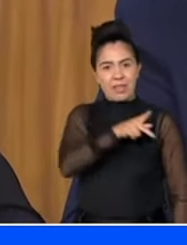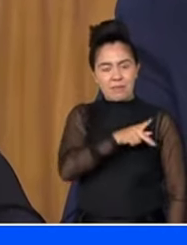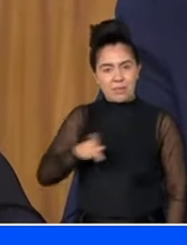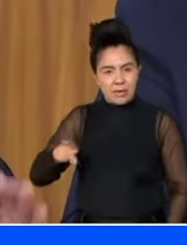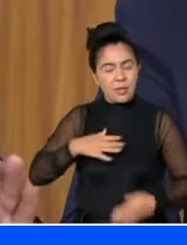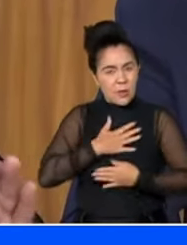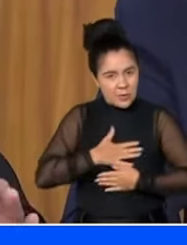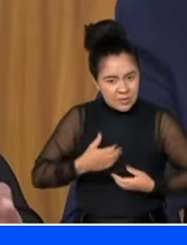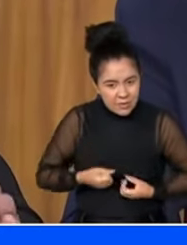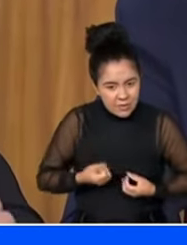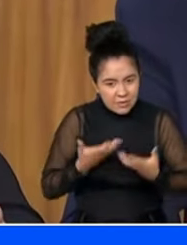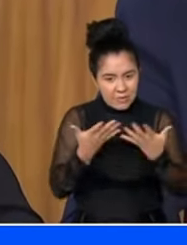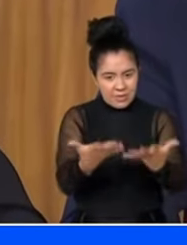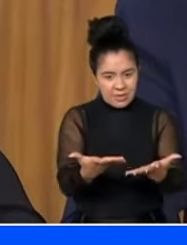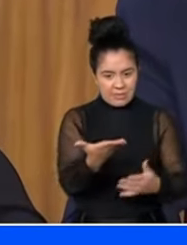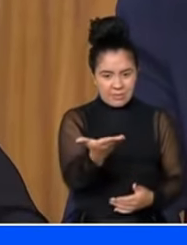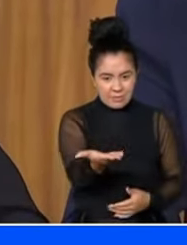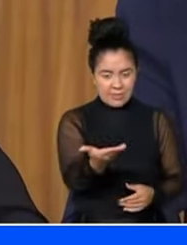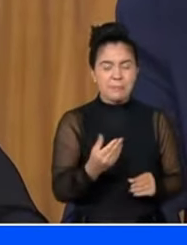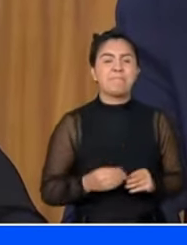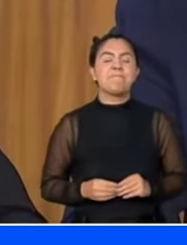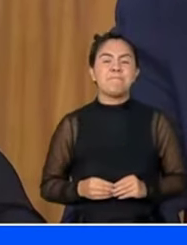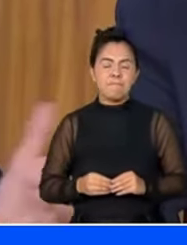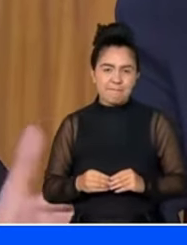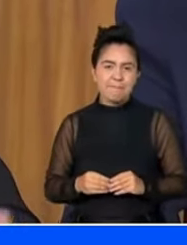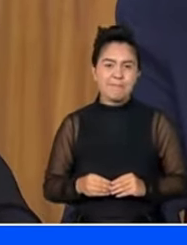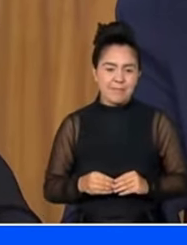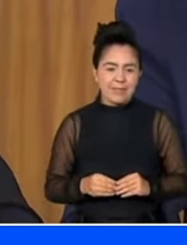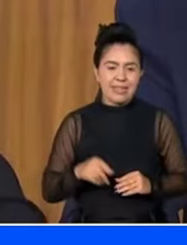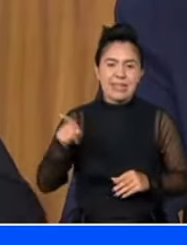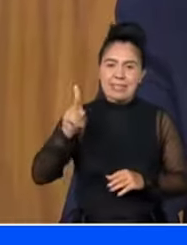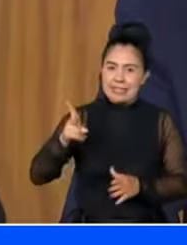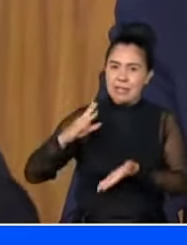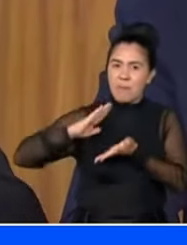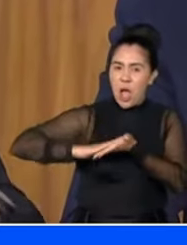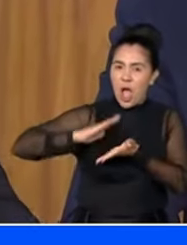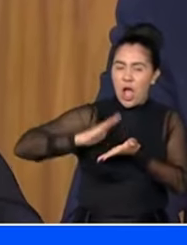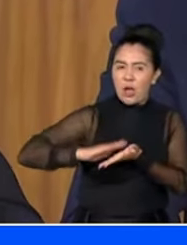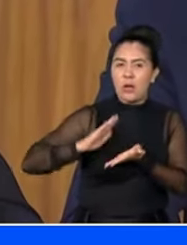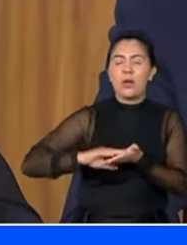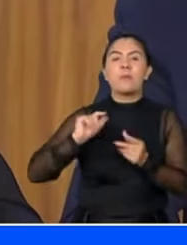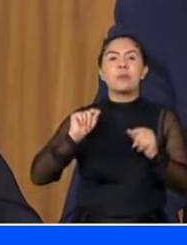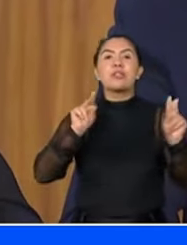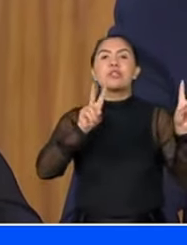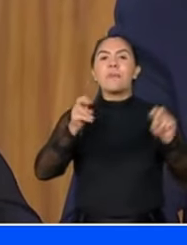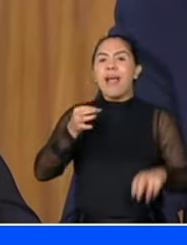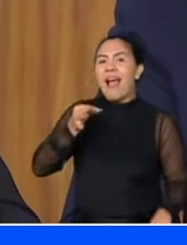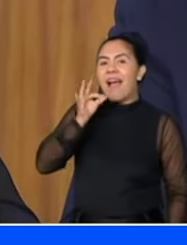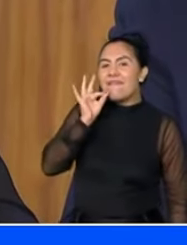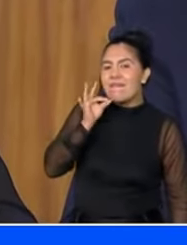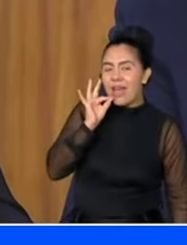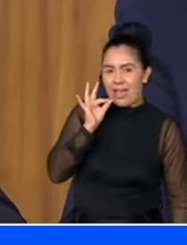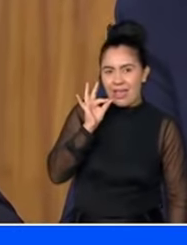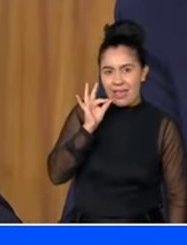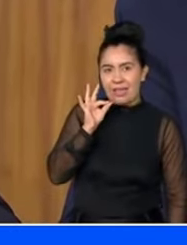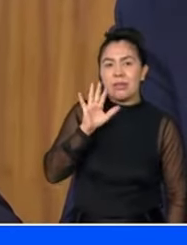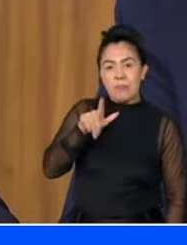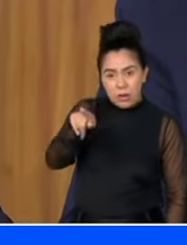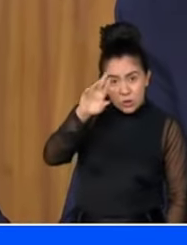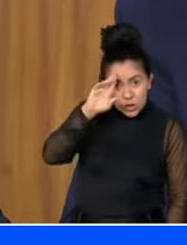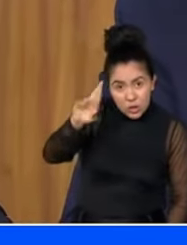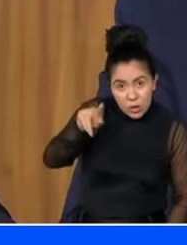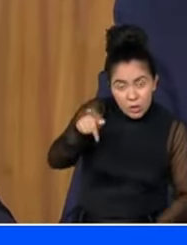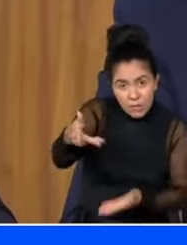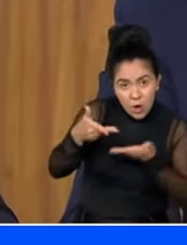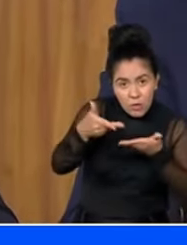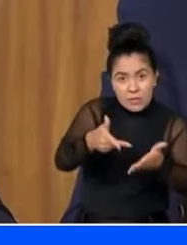senhor acho que ainda não atentou para isso, ele me cobra muito o negócio do café, que eu vou terminar com o café, mas o senhor será convidado para, em maio do ano que